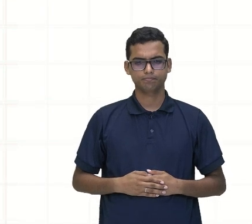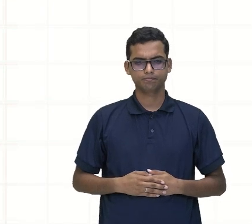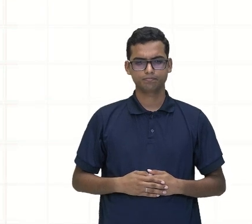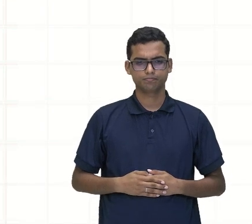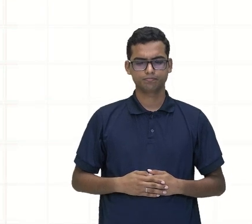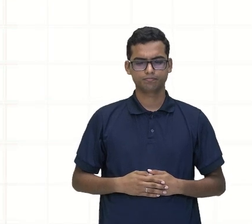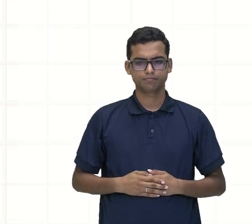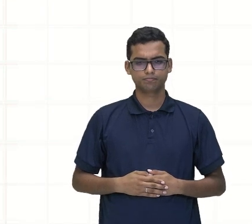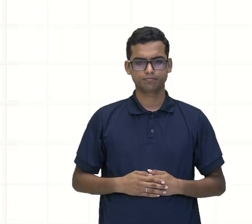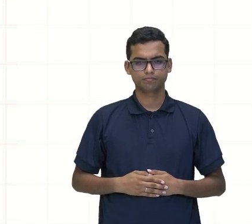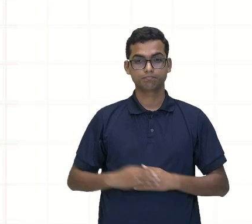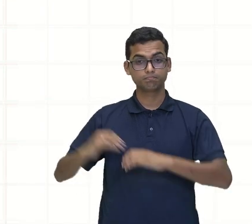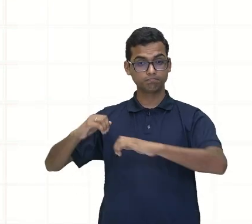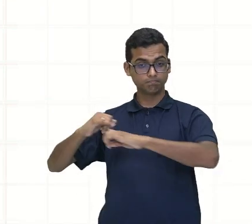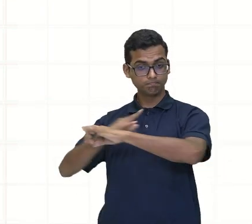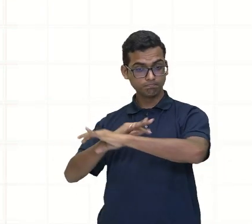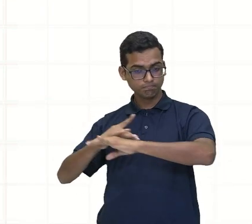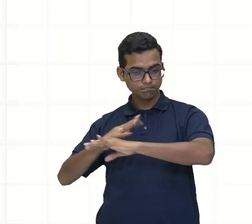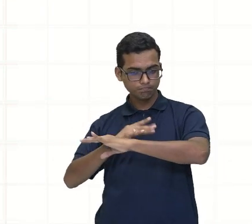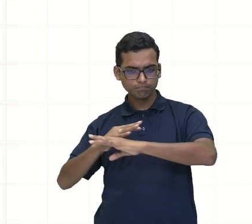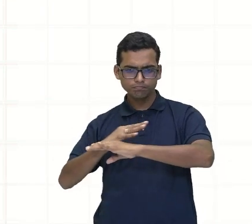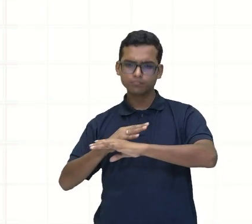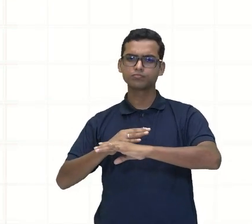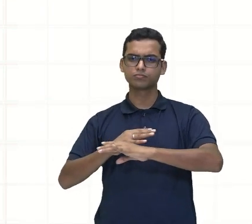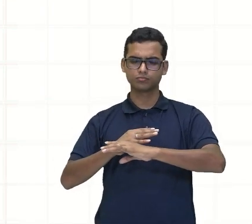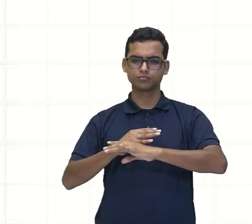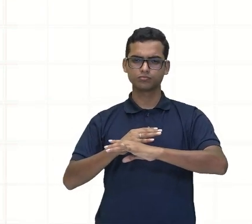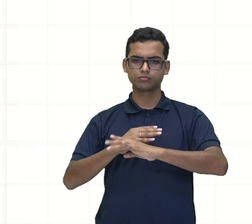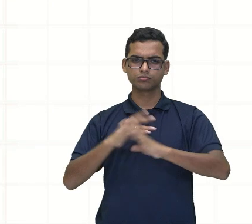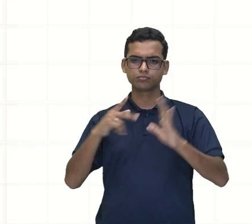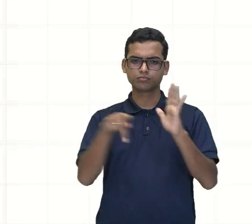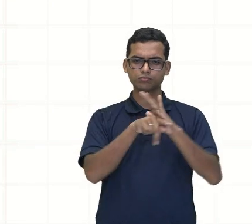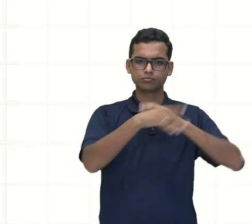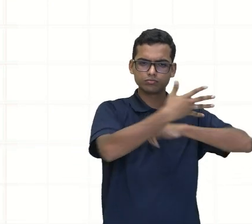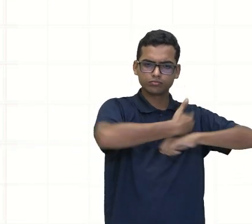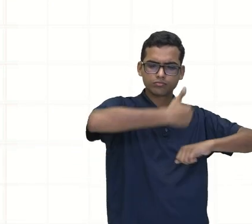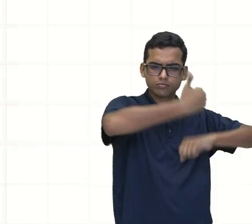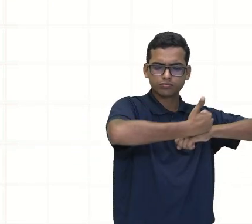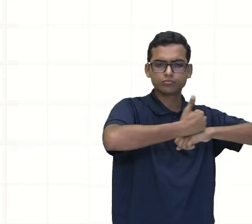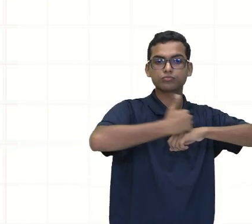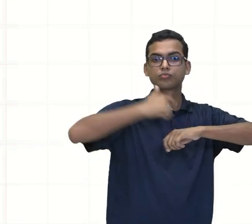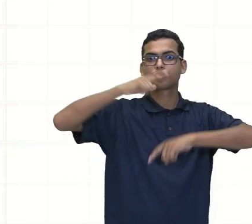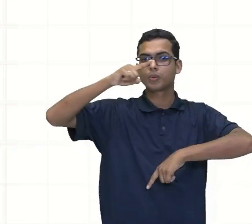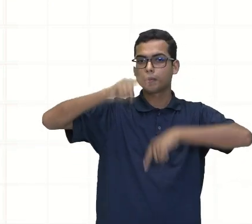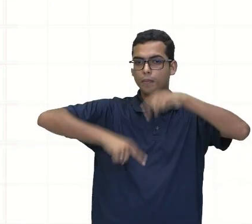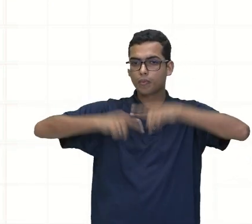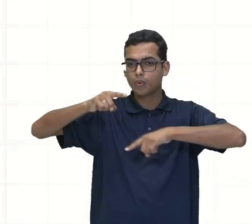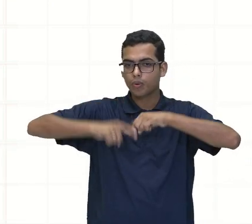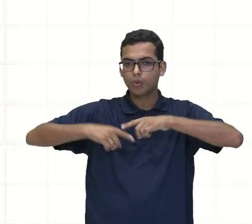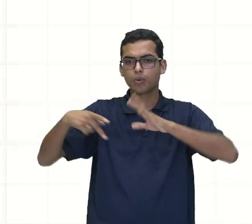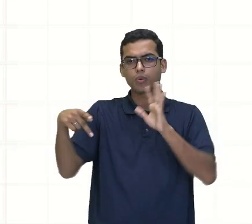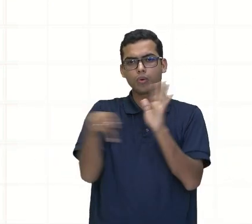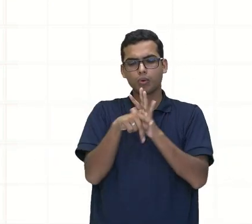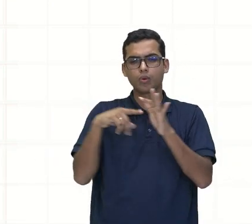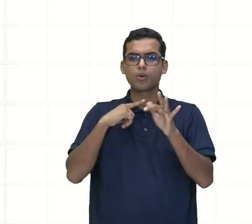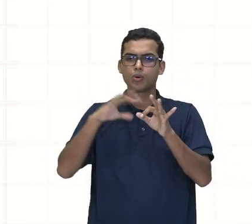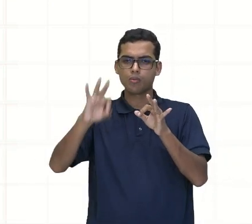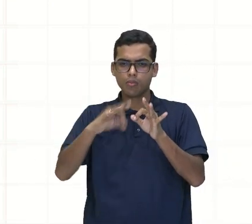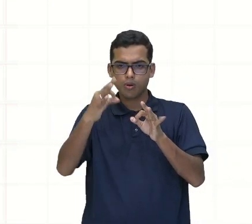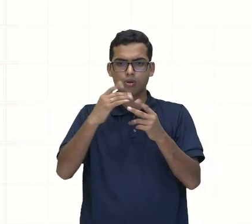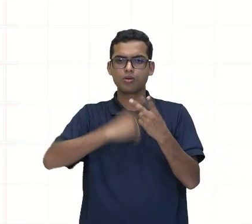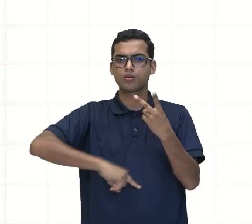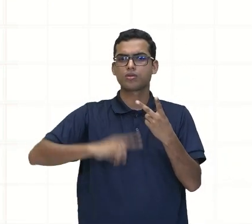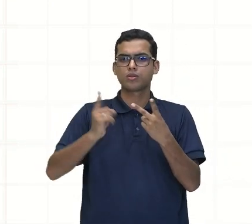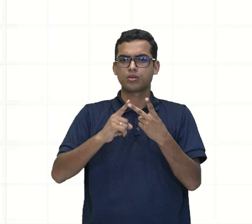a colônia os produtos manufaturados e também a mão de obra escrava para trabalhar